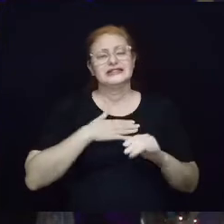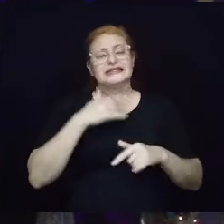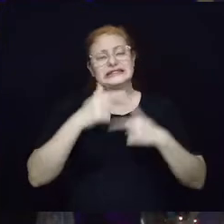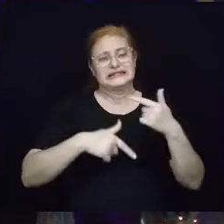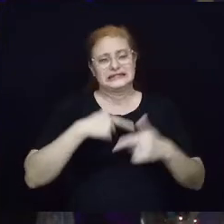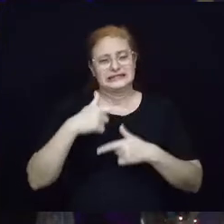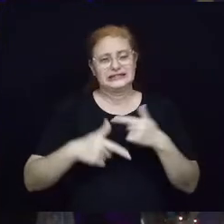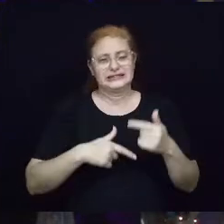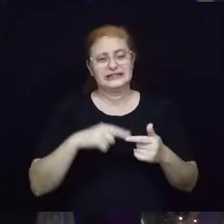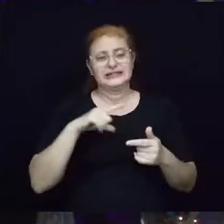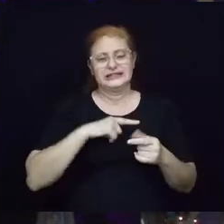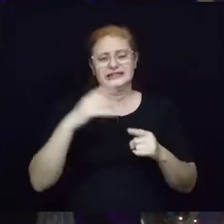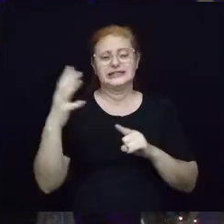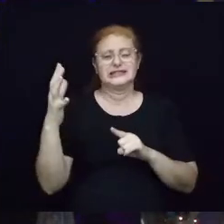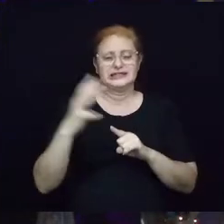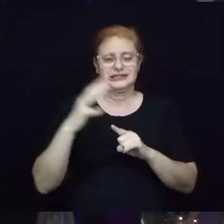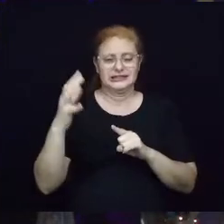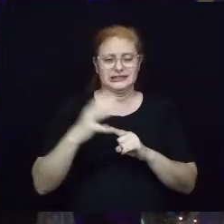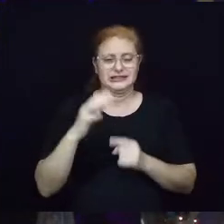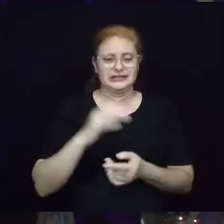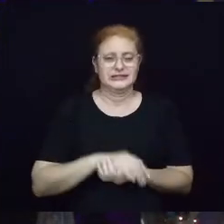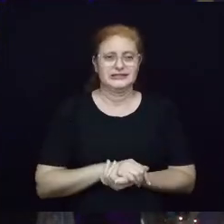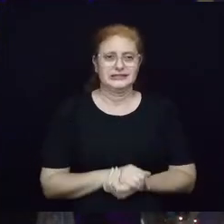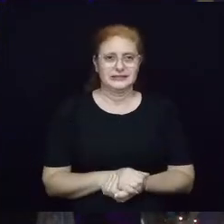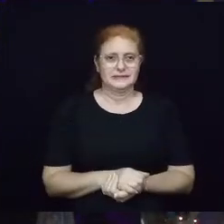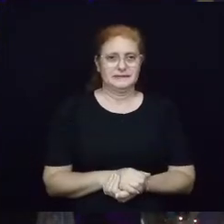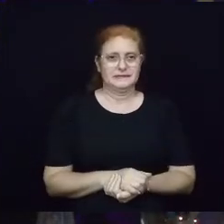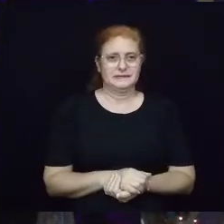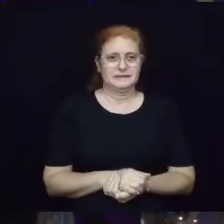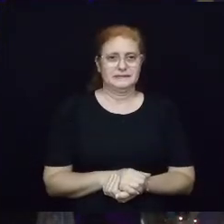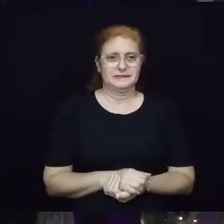eu refletia esse tipo de imaginário, né?